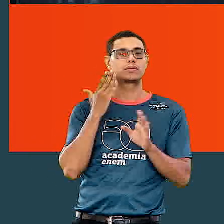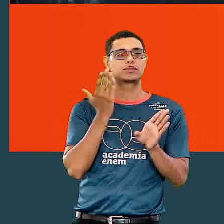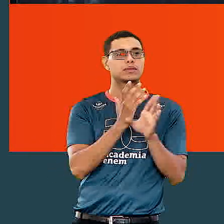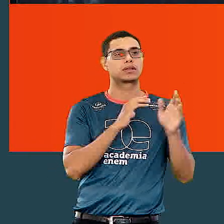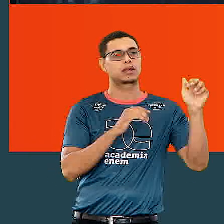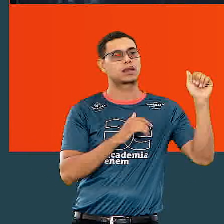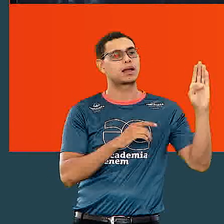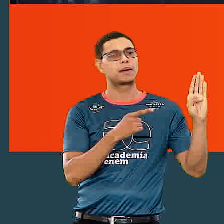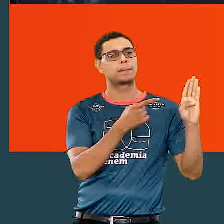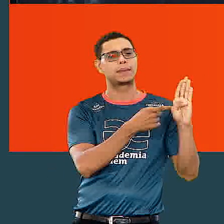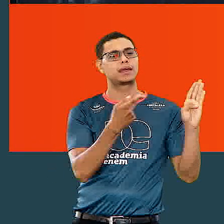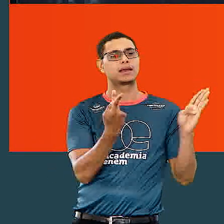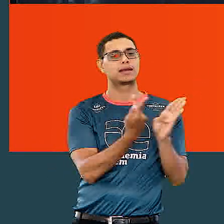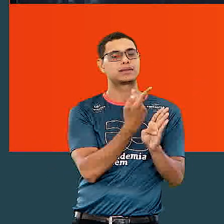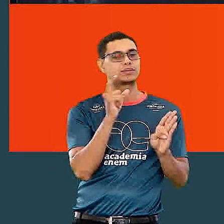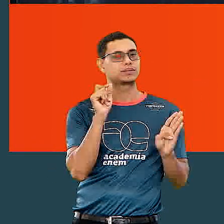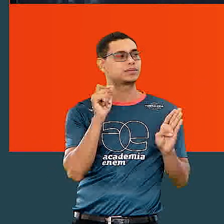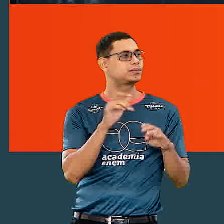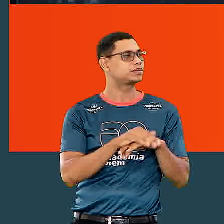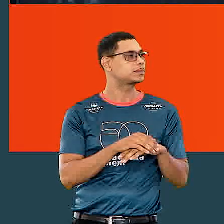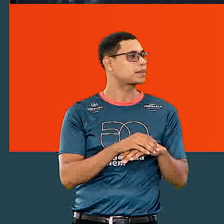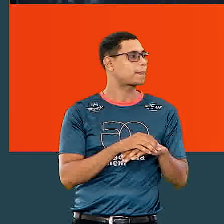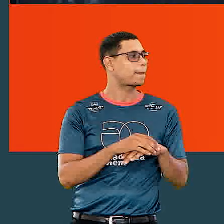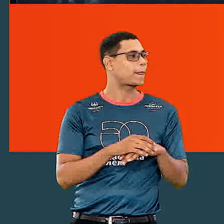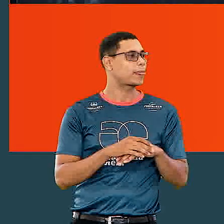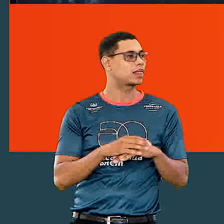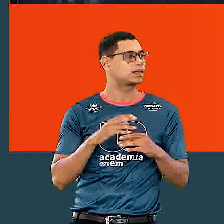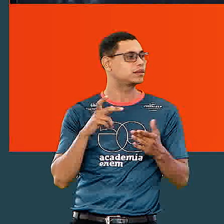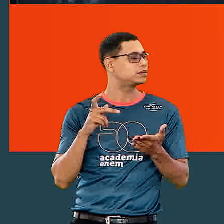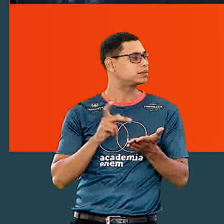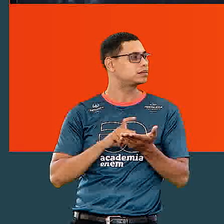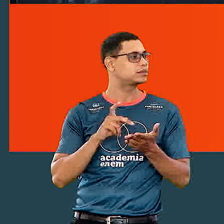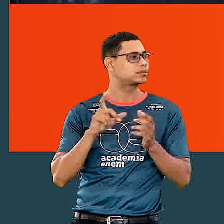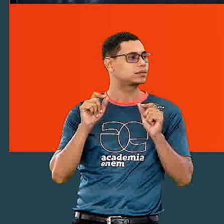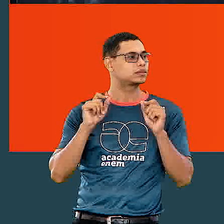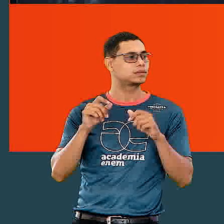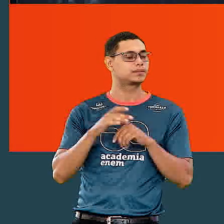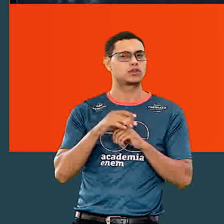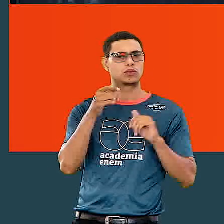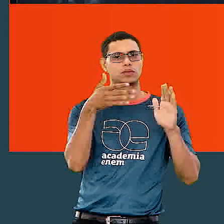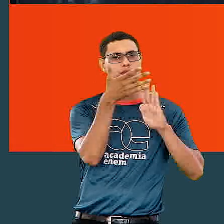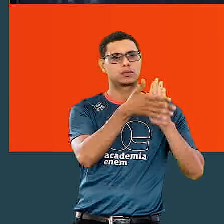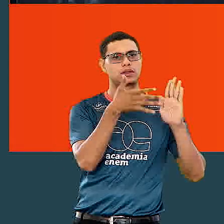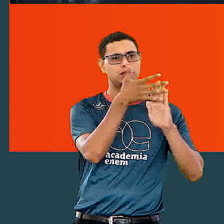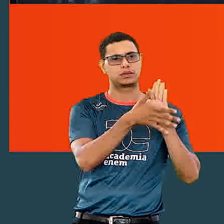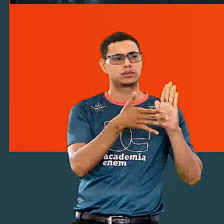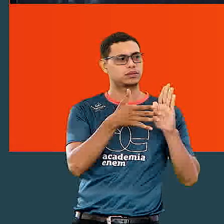a B está errada? B, integração entre cidade e campo. Pessoal, no texto...